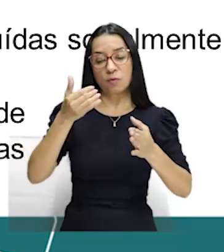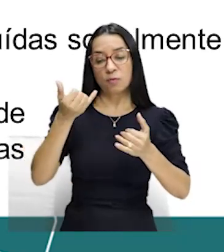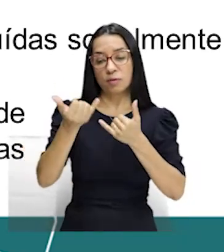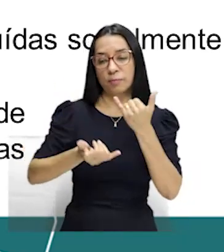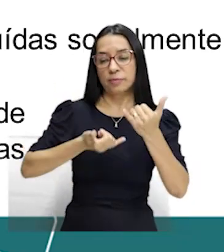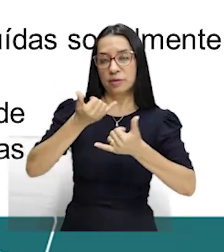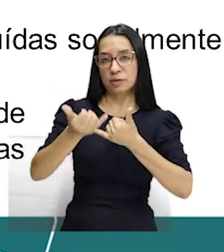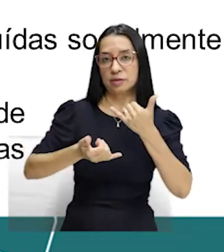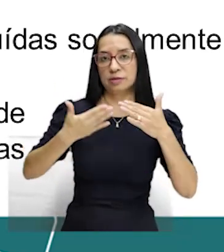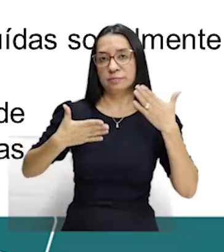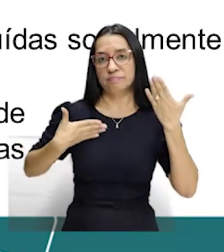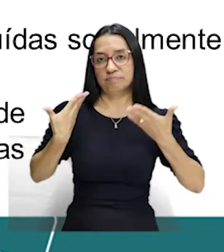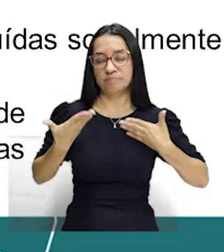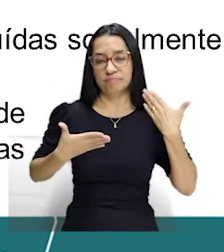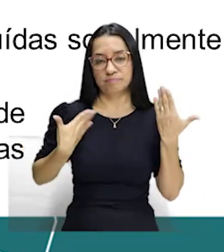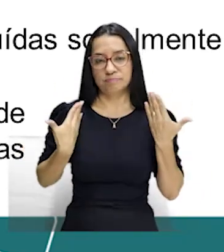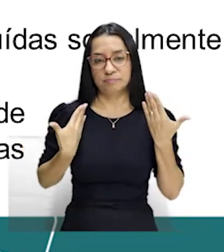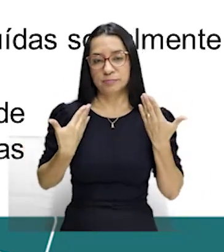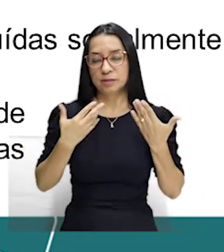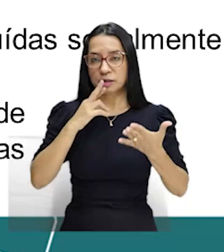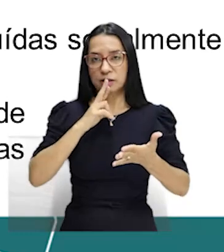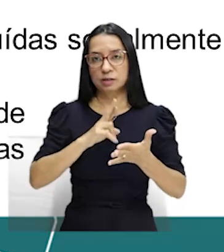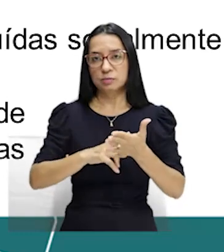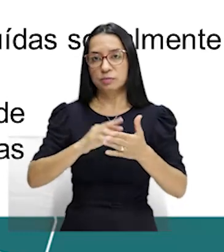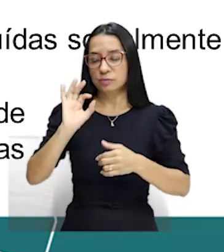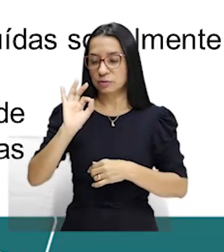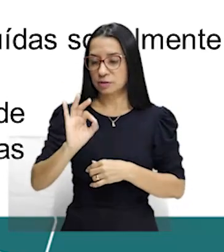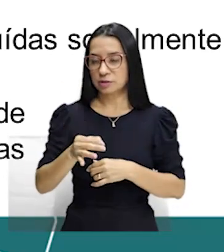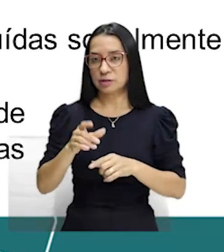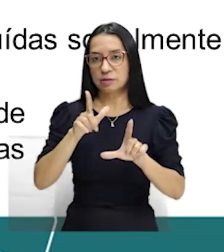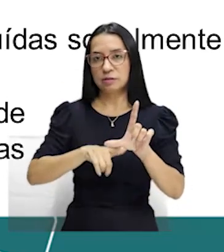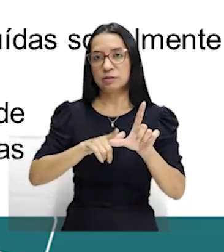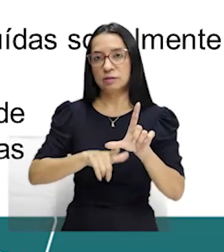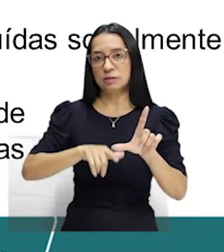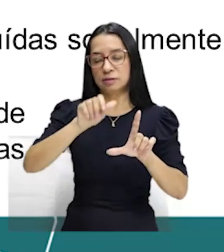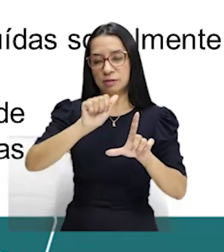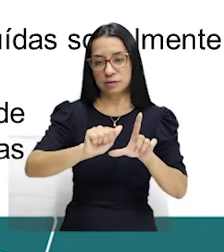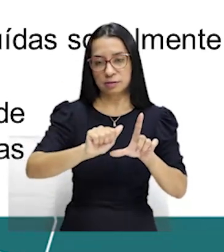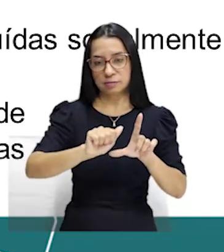opção correta é a letra A. O jogo possibilita a